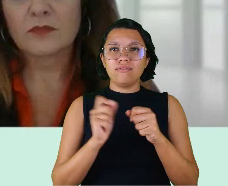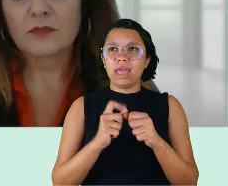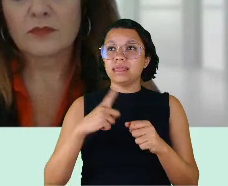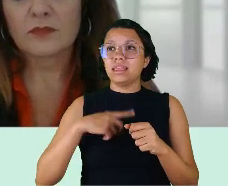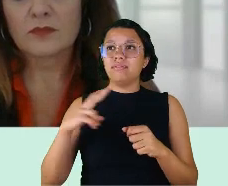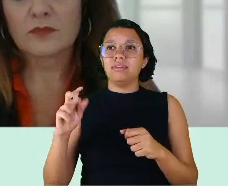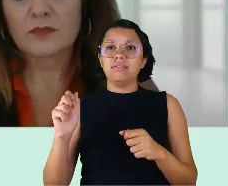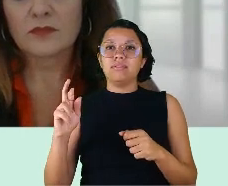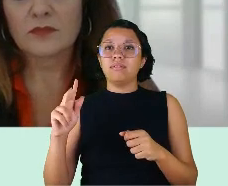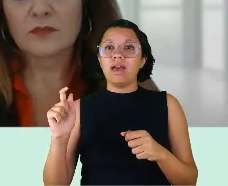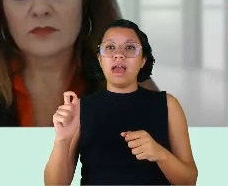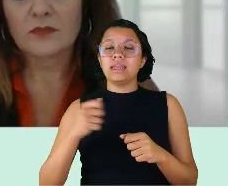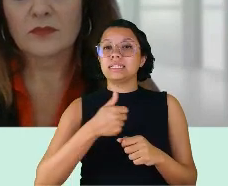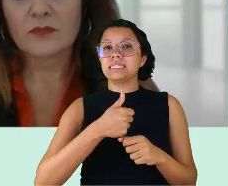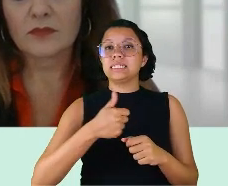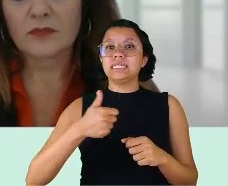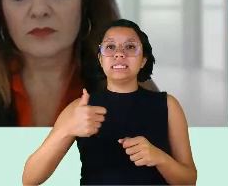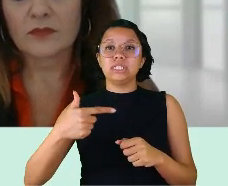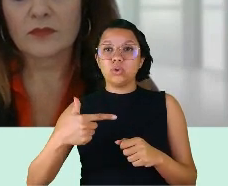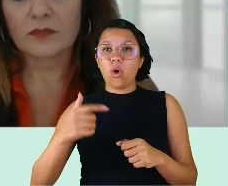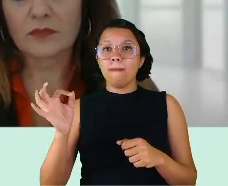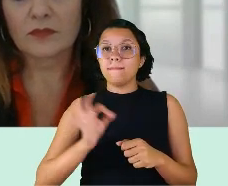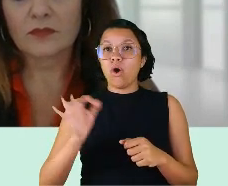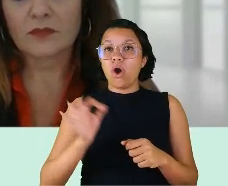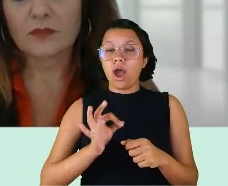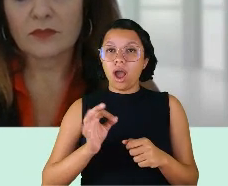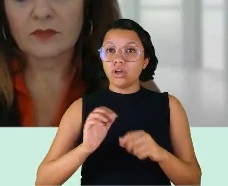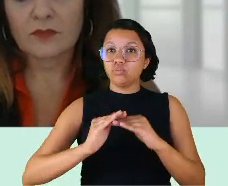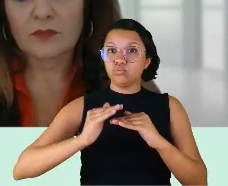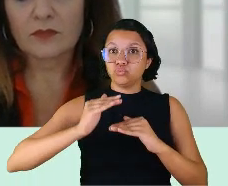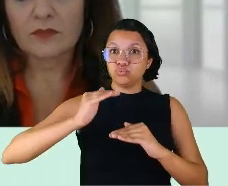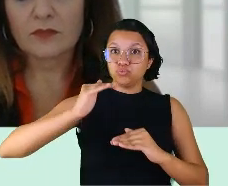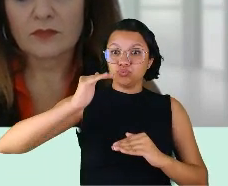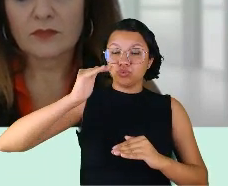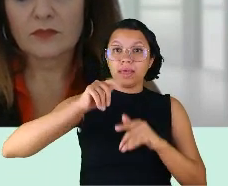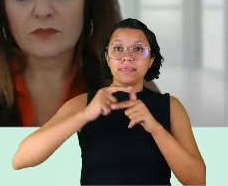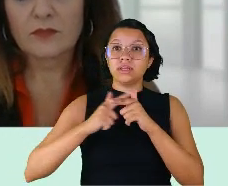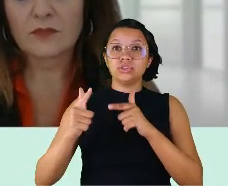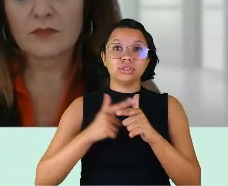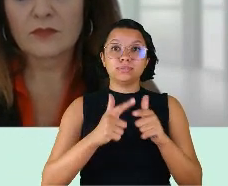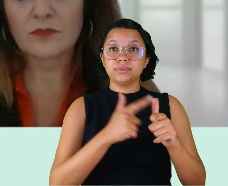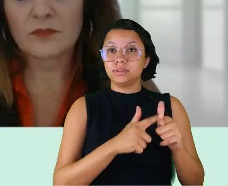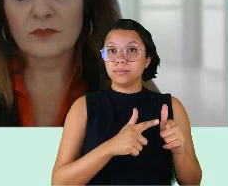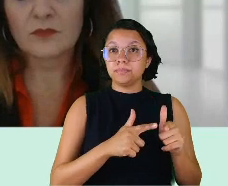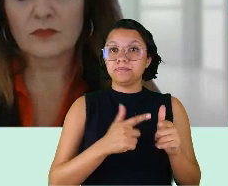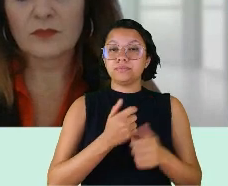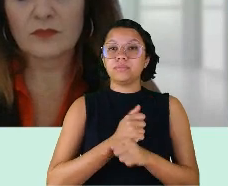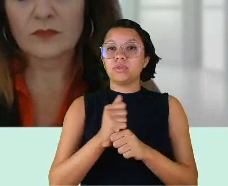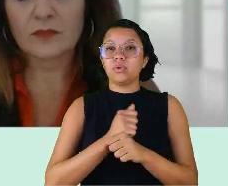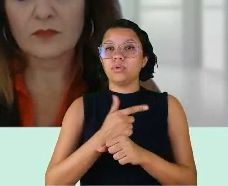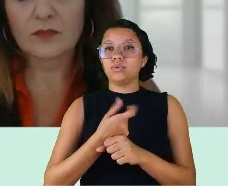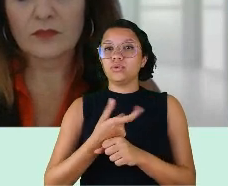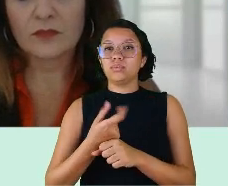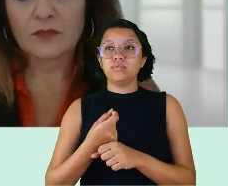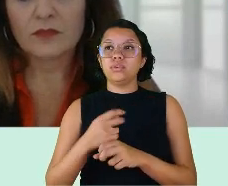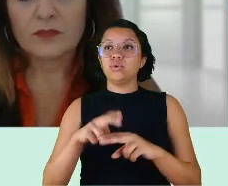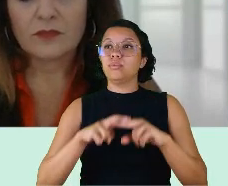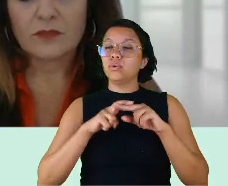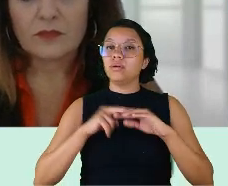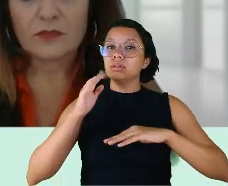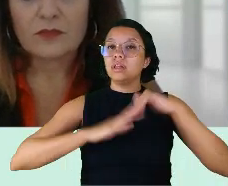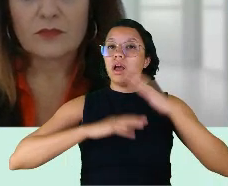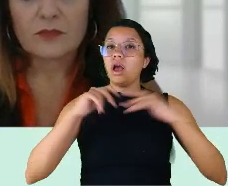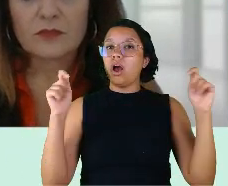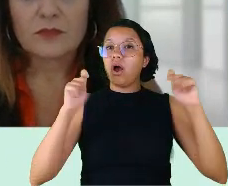Teve vara que teve 112% de aumento na distribuição no ano de 2020 por conta